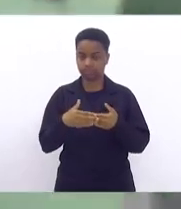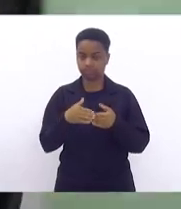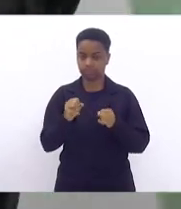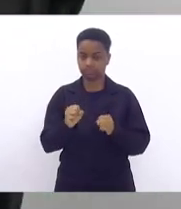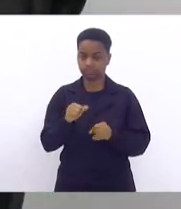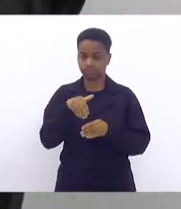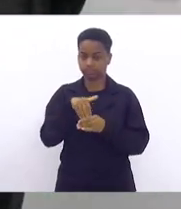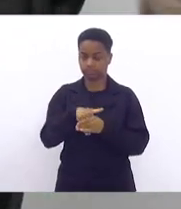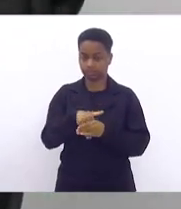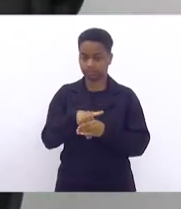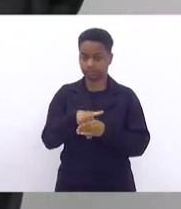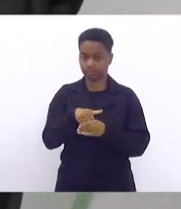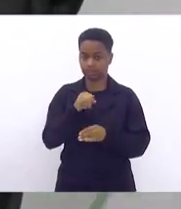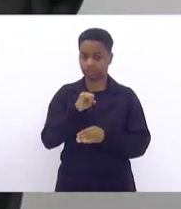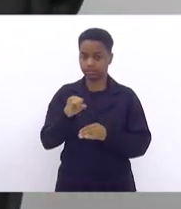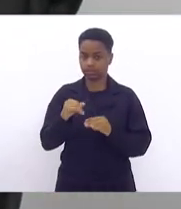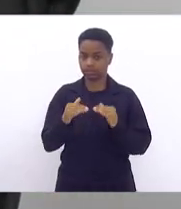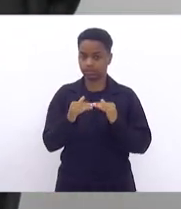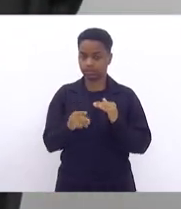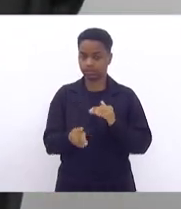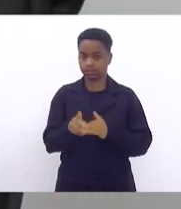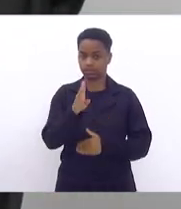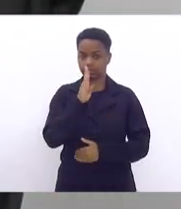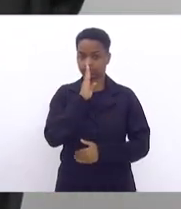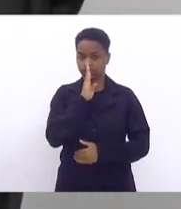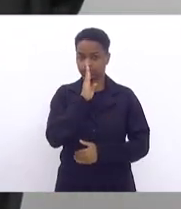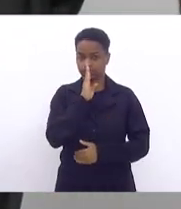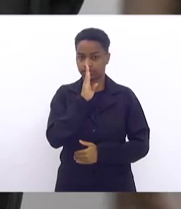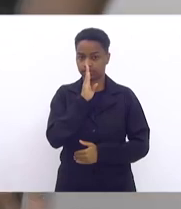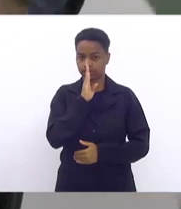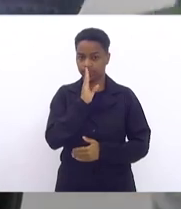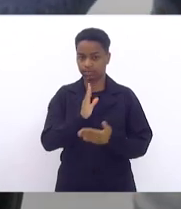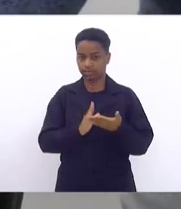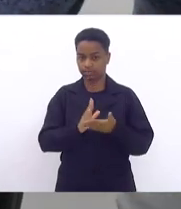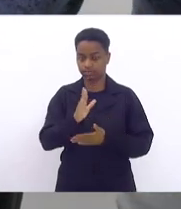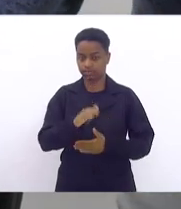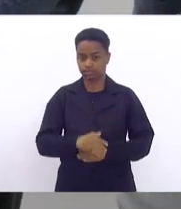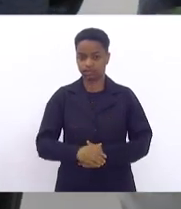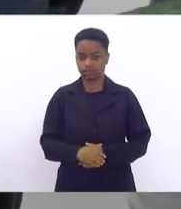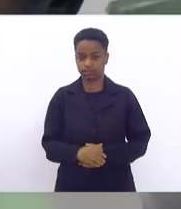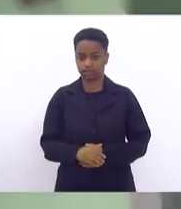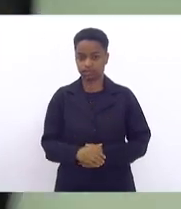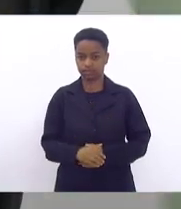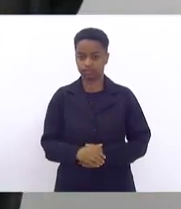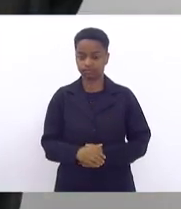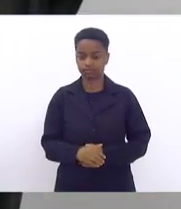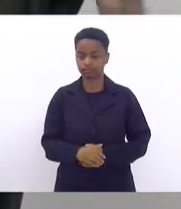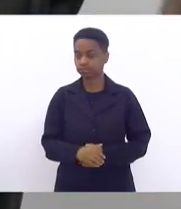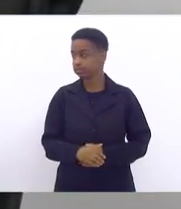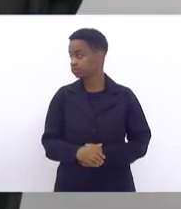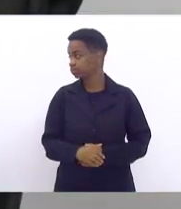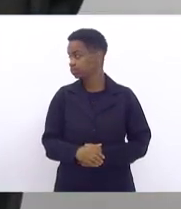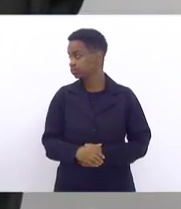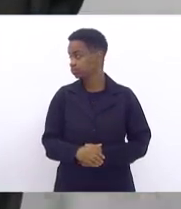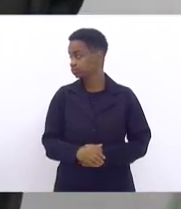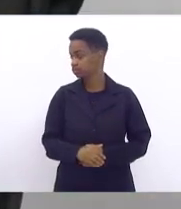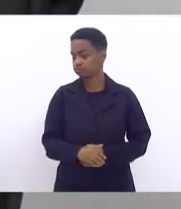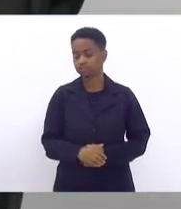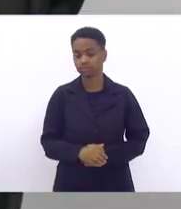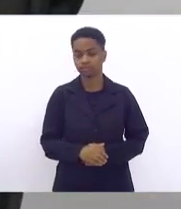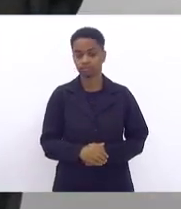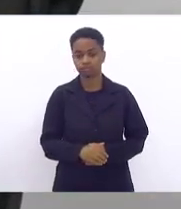em votação, senhores que aprovam, permaneçam como estão. Aprovado. Eu